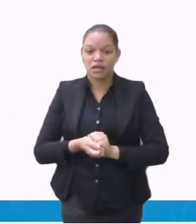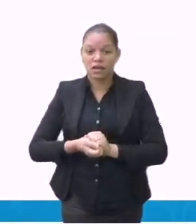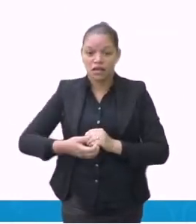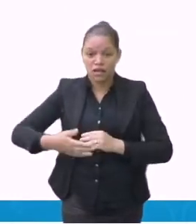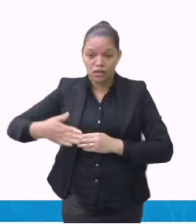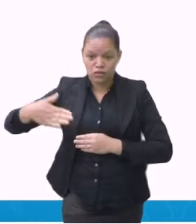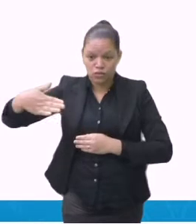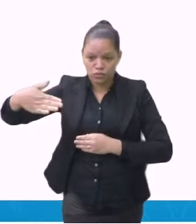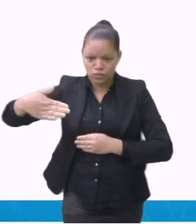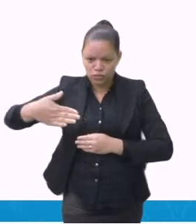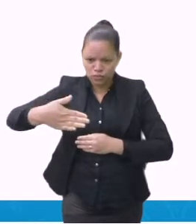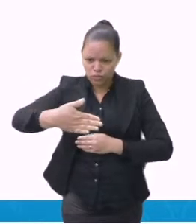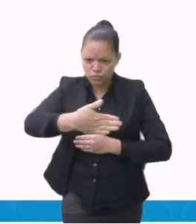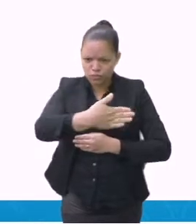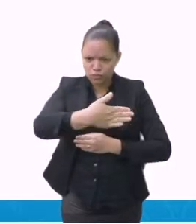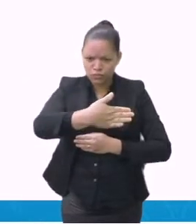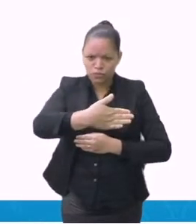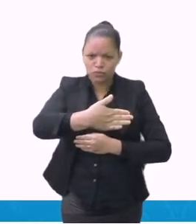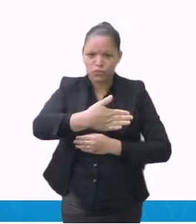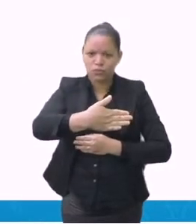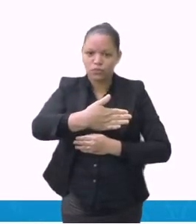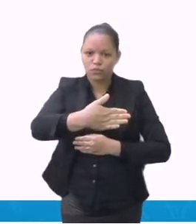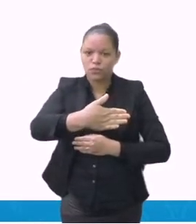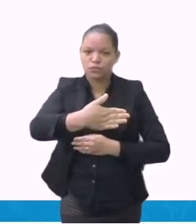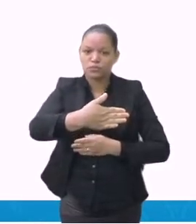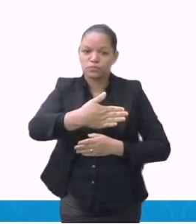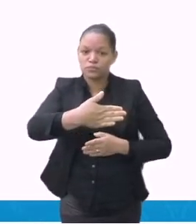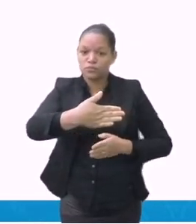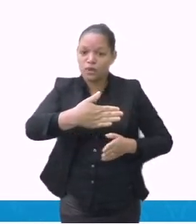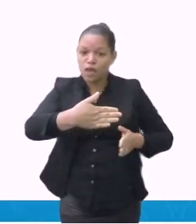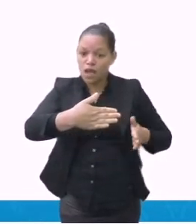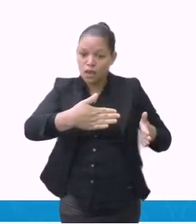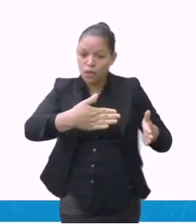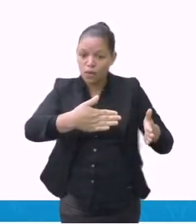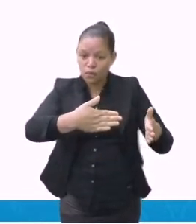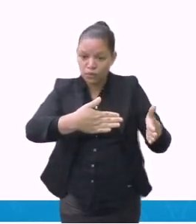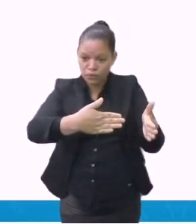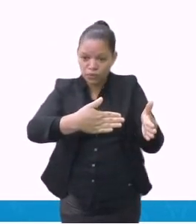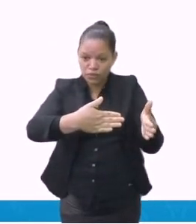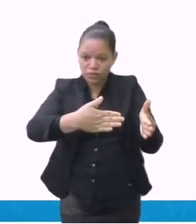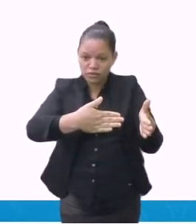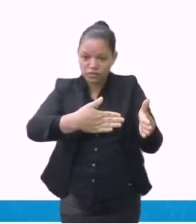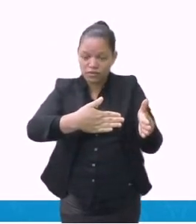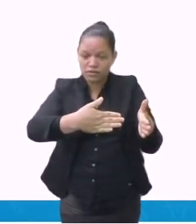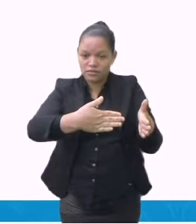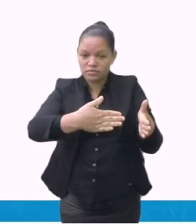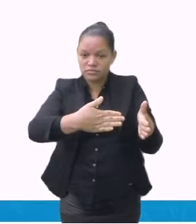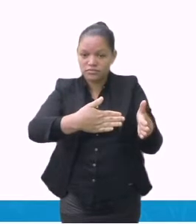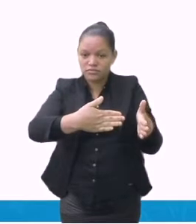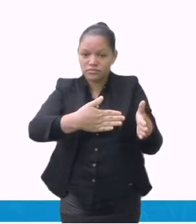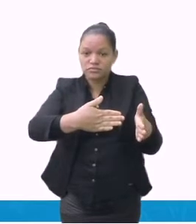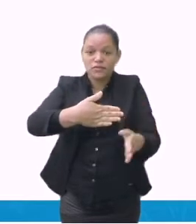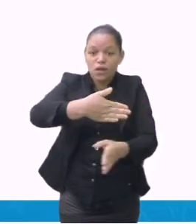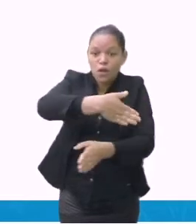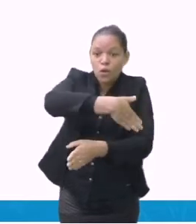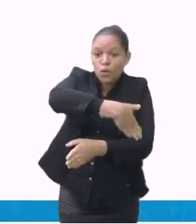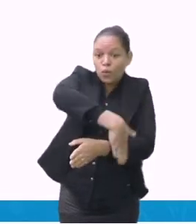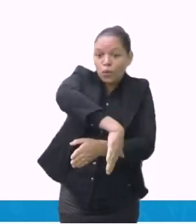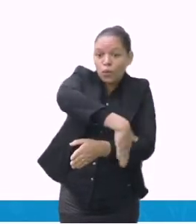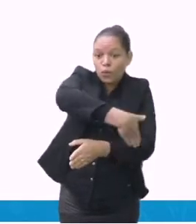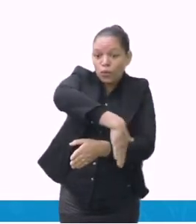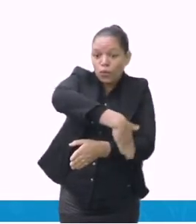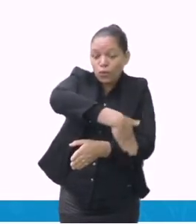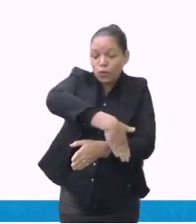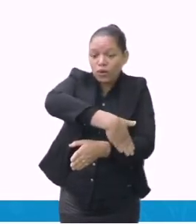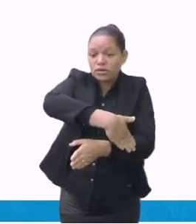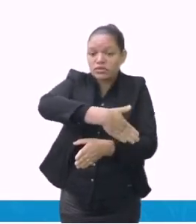um grau entre elas, um ângulo entre elas. Então, nós dizemos que essas ruas são concorrentes.